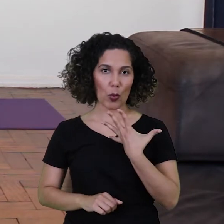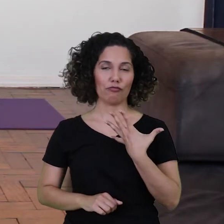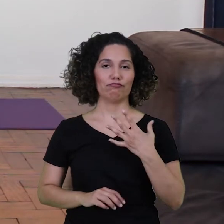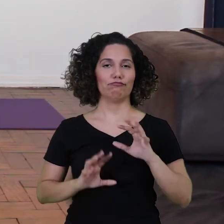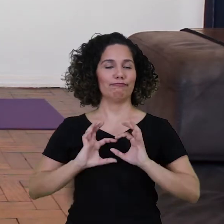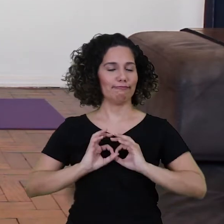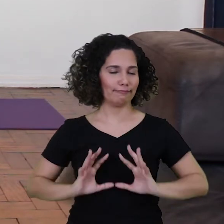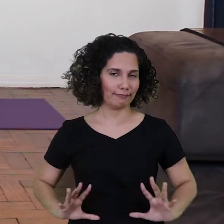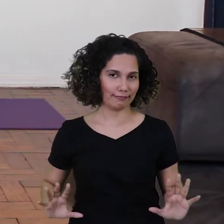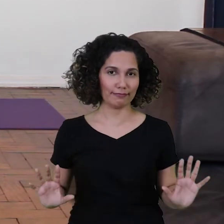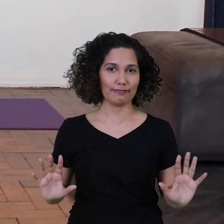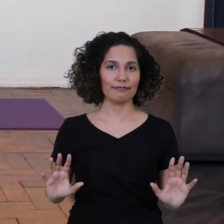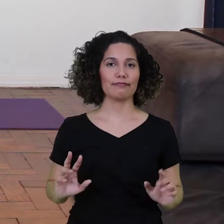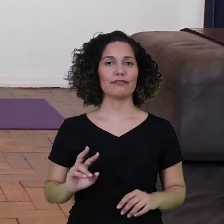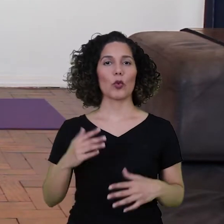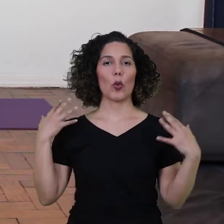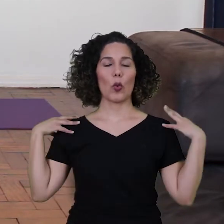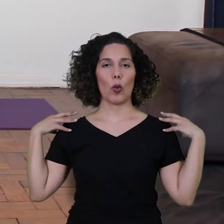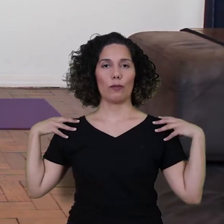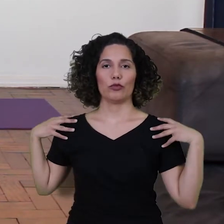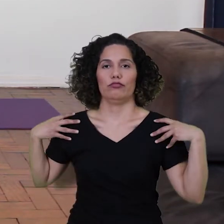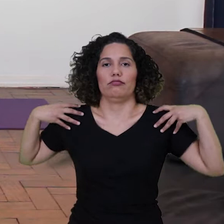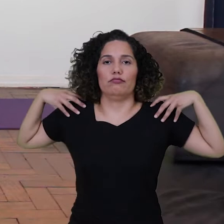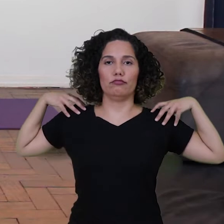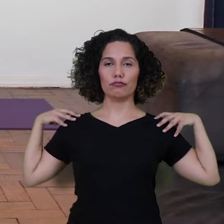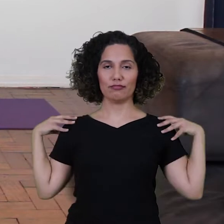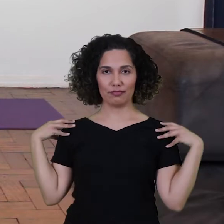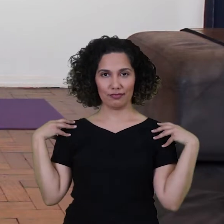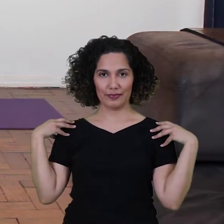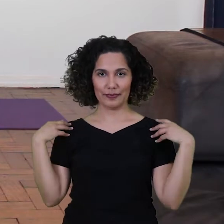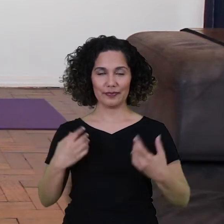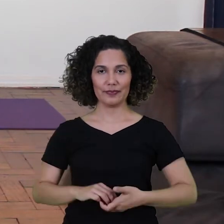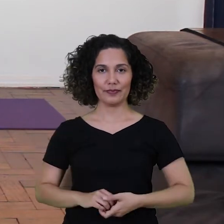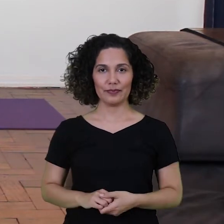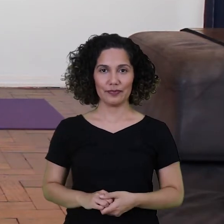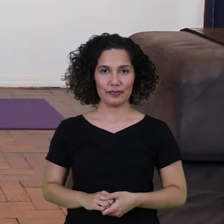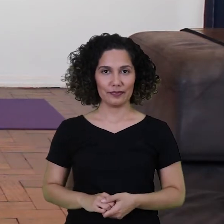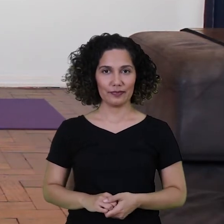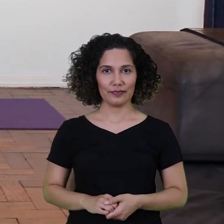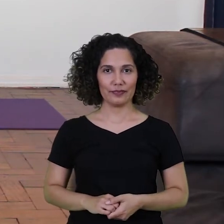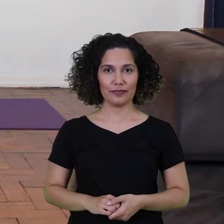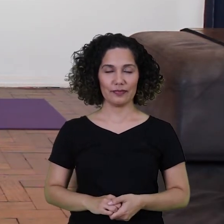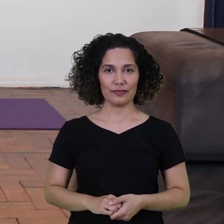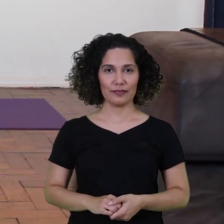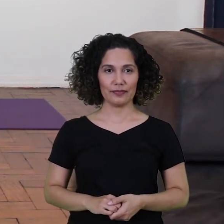Boa, desfaz. Gira os ombros lá para trás. Solta os ombros lá para